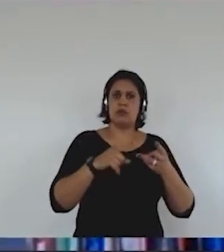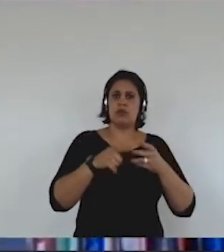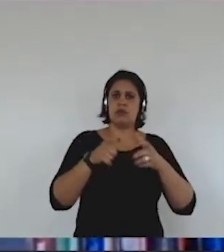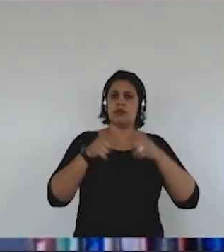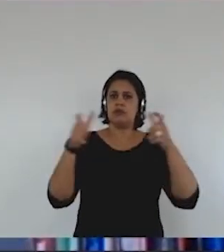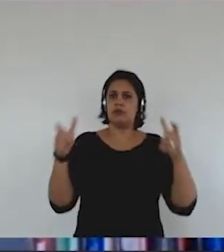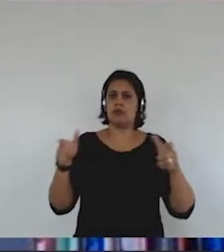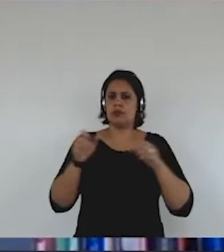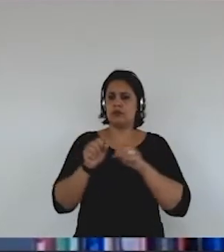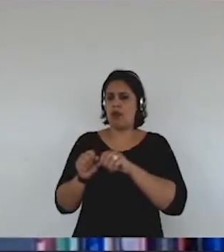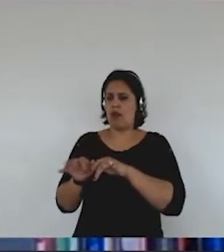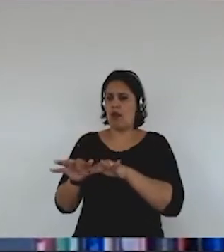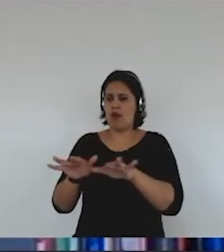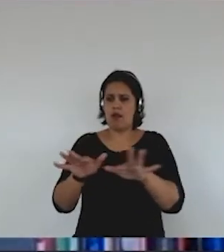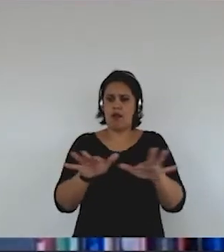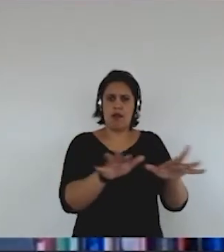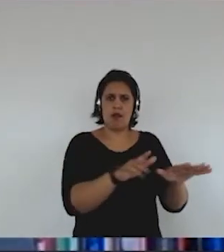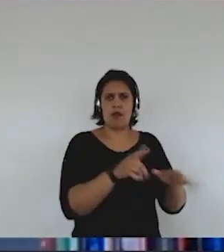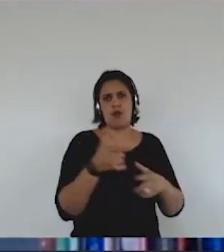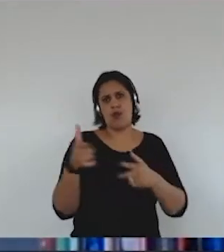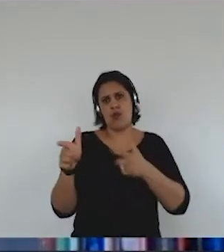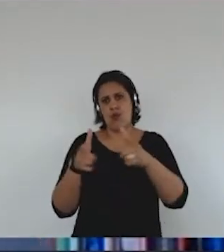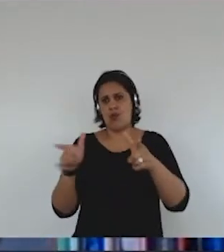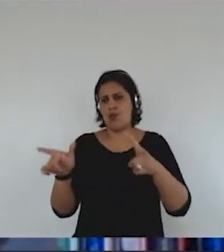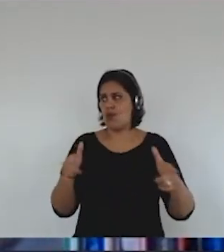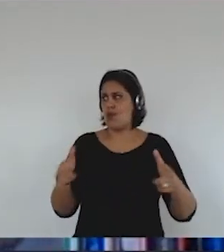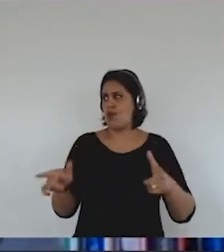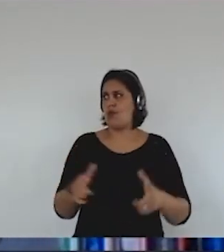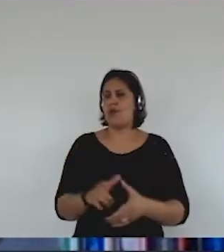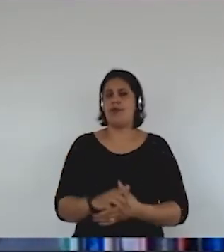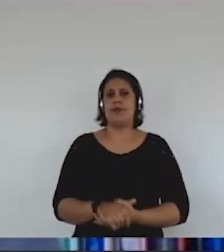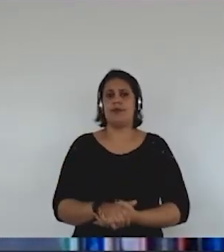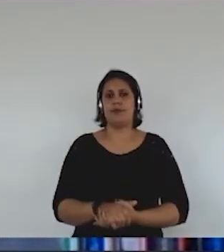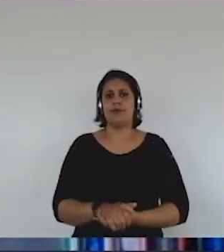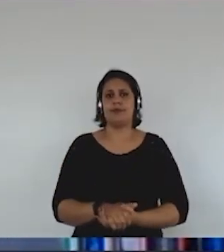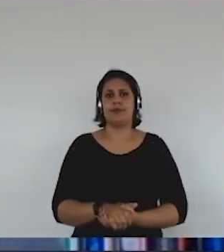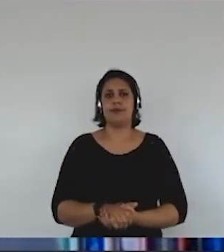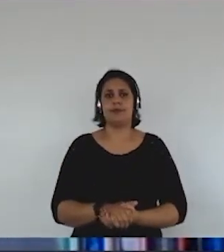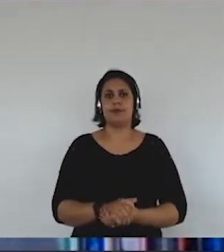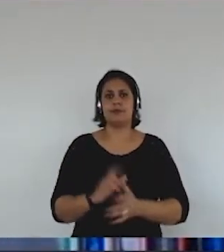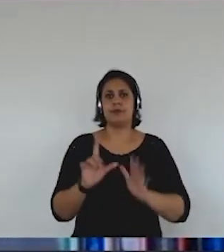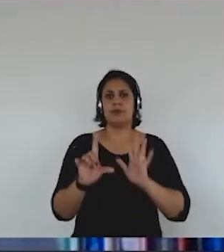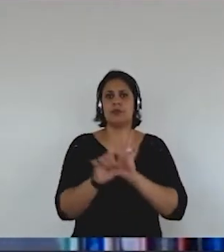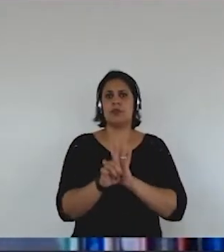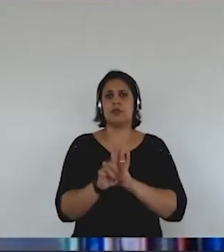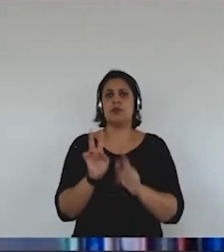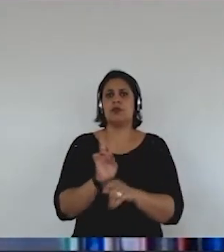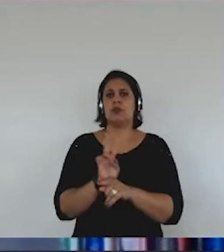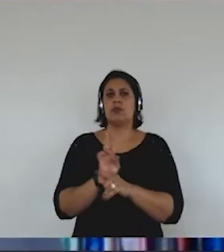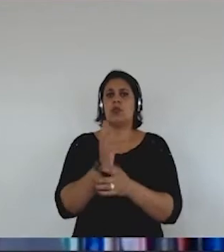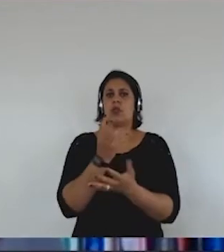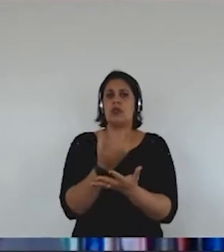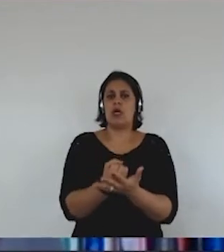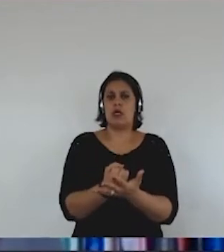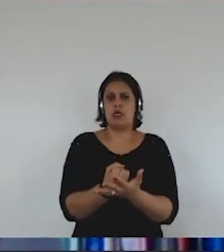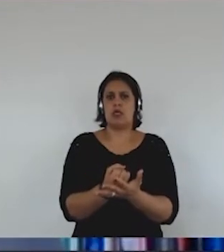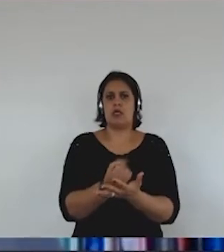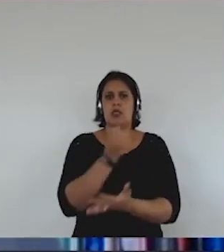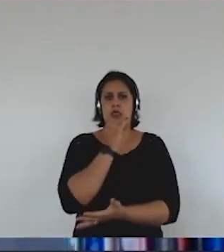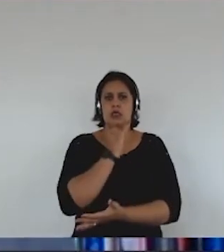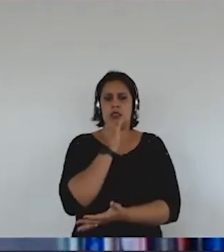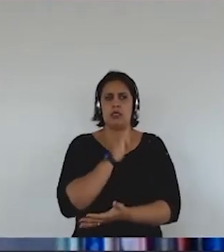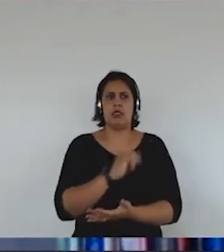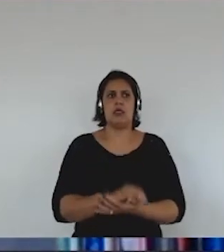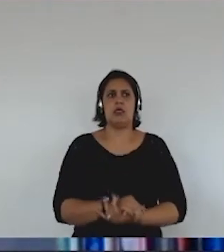se ramifica para diversos itens, como, por exemplo, a Lei de Proteção de Dados. A Lei de Proteção de Dados,